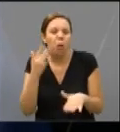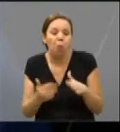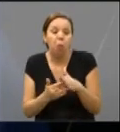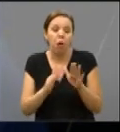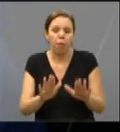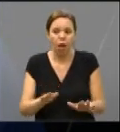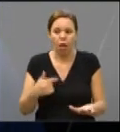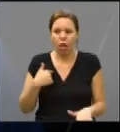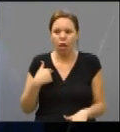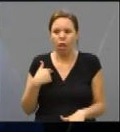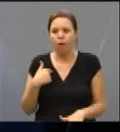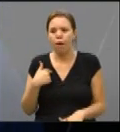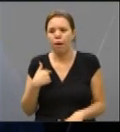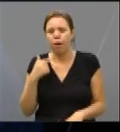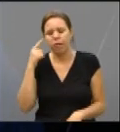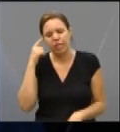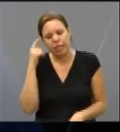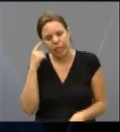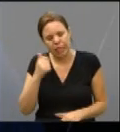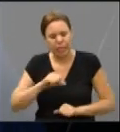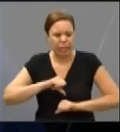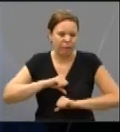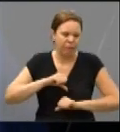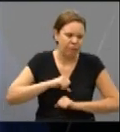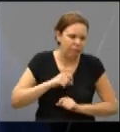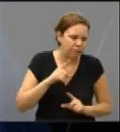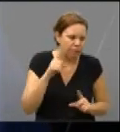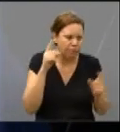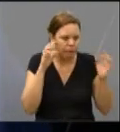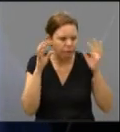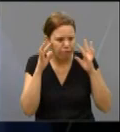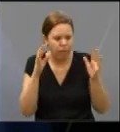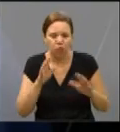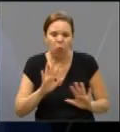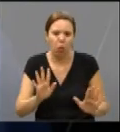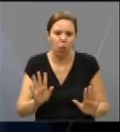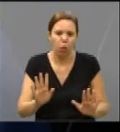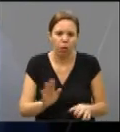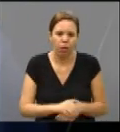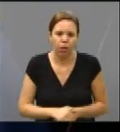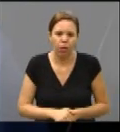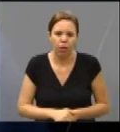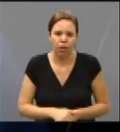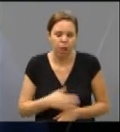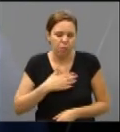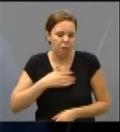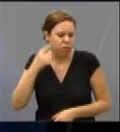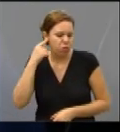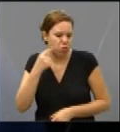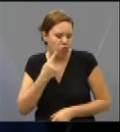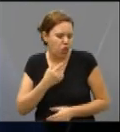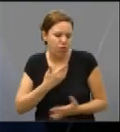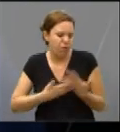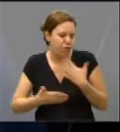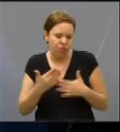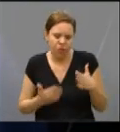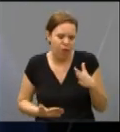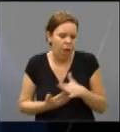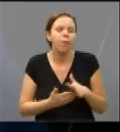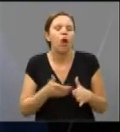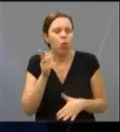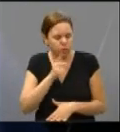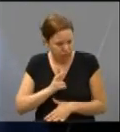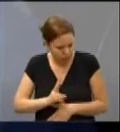ficou ali com estima baixa, ou você não? A minha surdez não vai me atrapalhar e